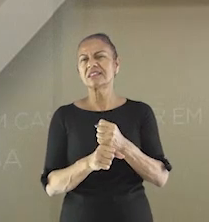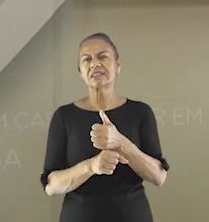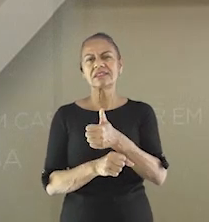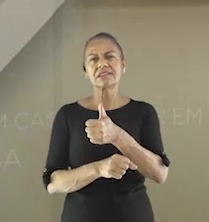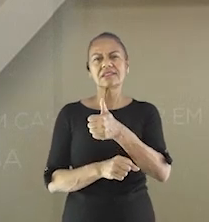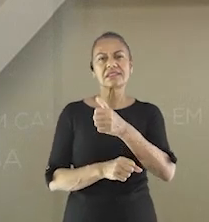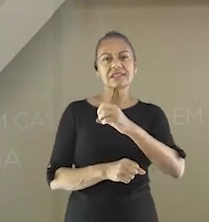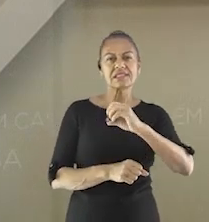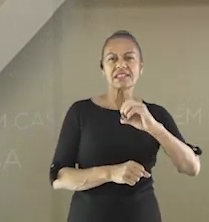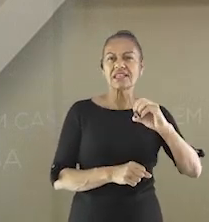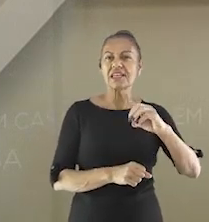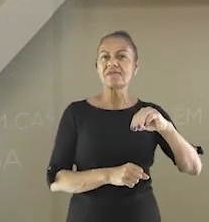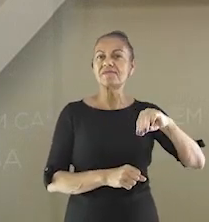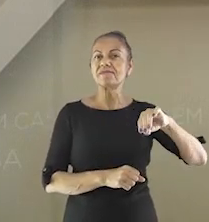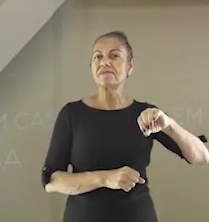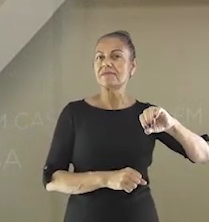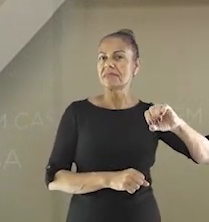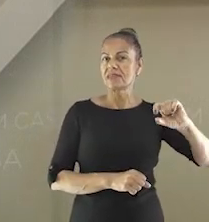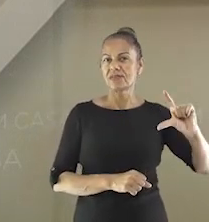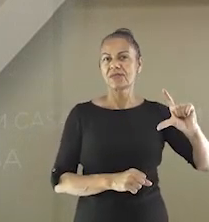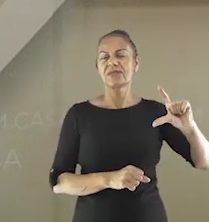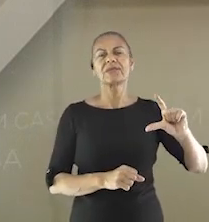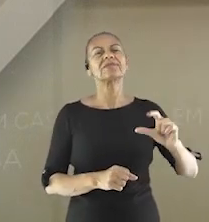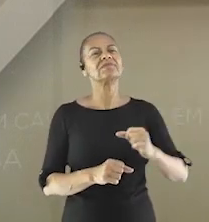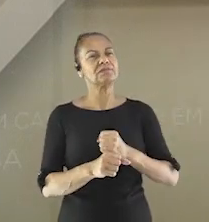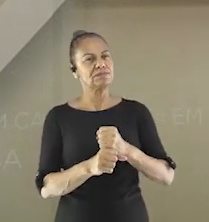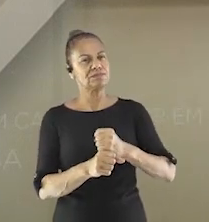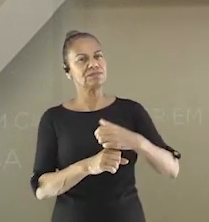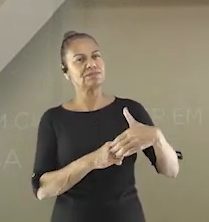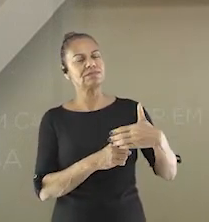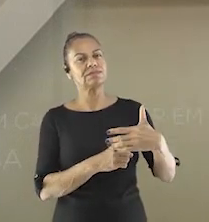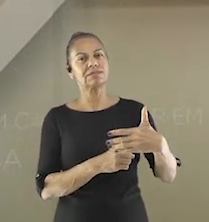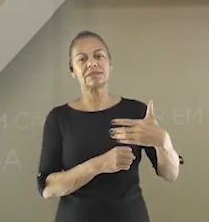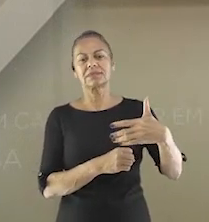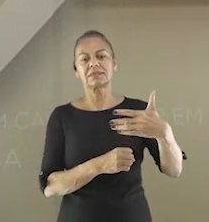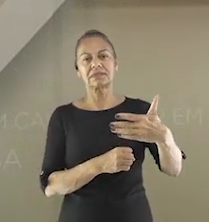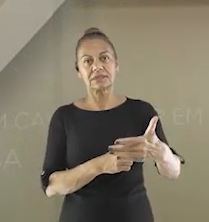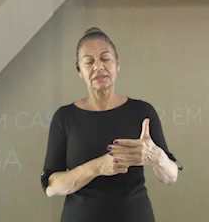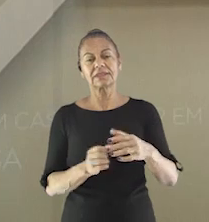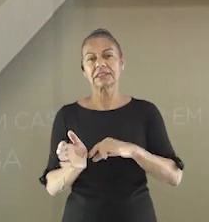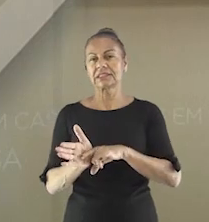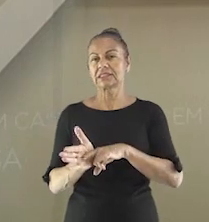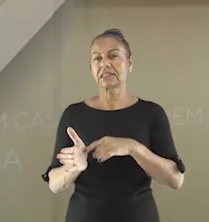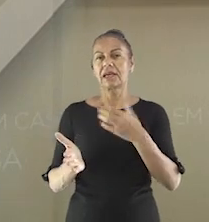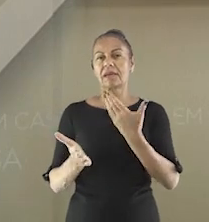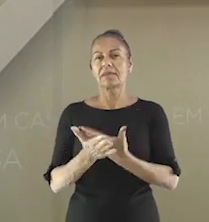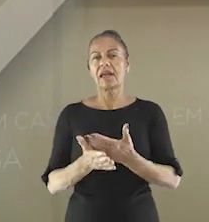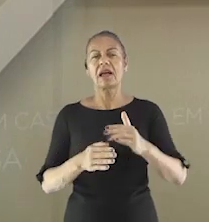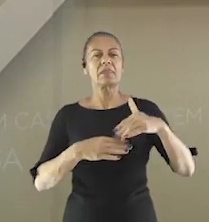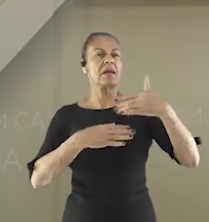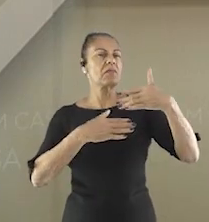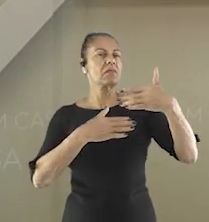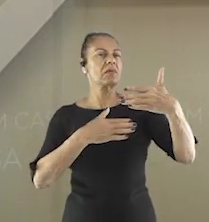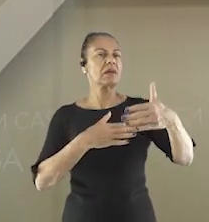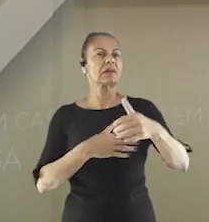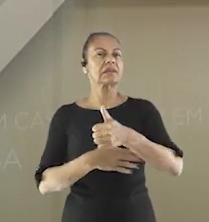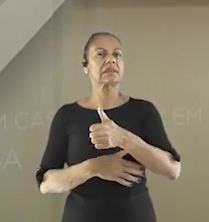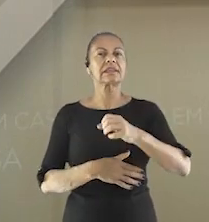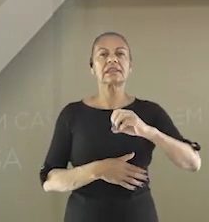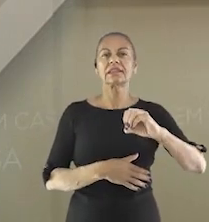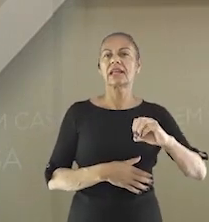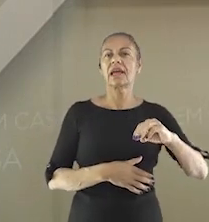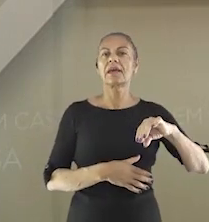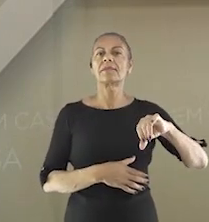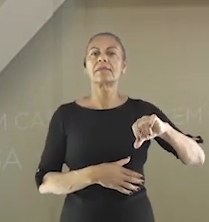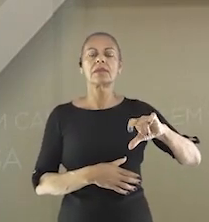estudos científicos, são teorias, razão pela qual não é possível estimar se daqui a 10 mil anos, 20 mil anos, vai ocorrer a